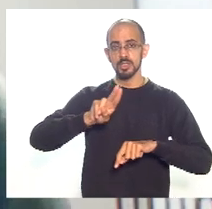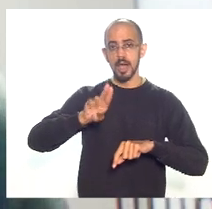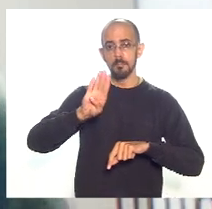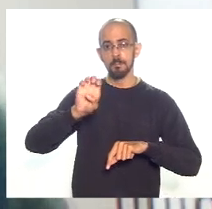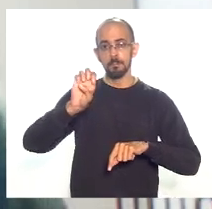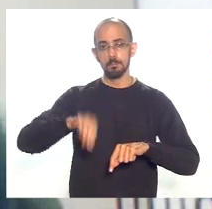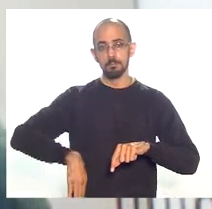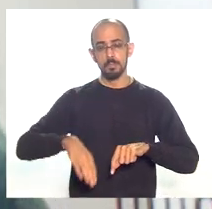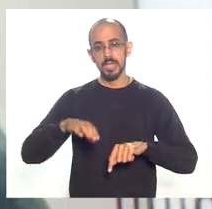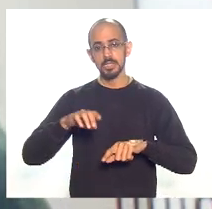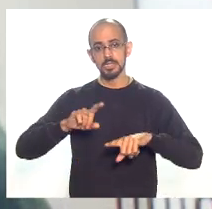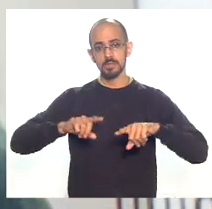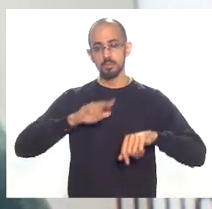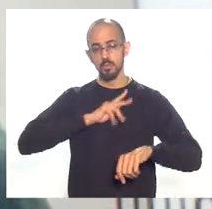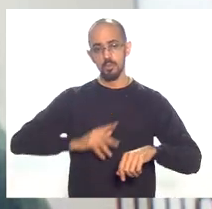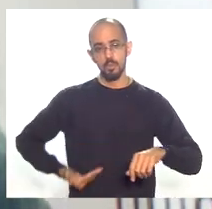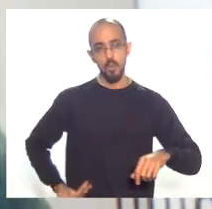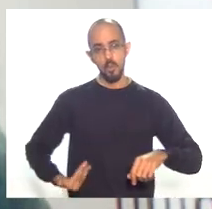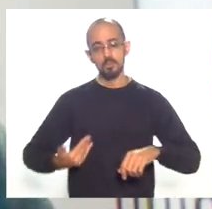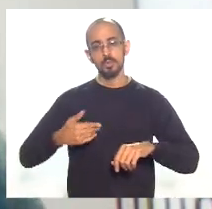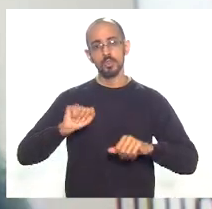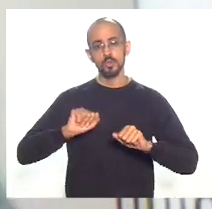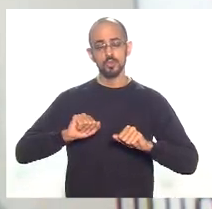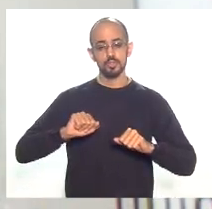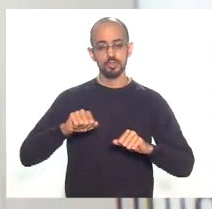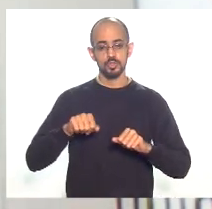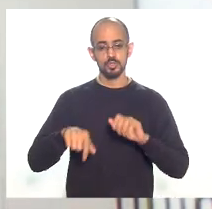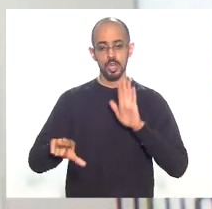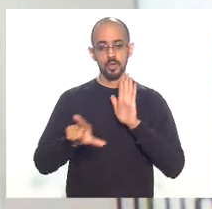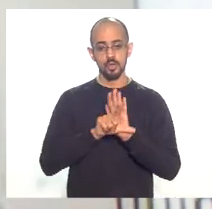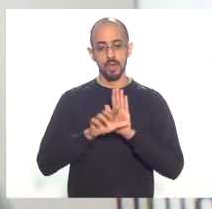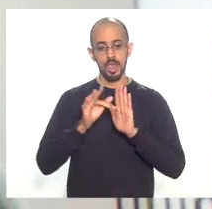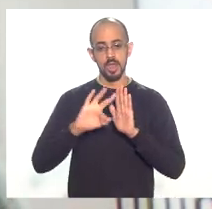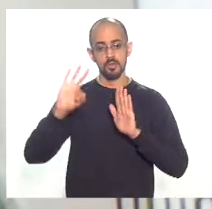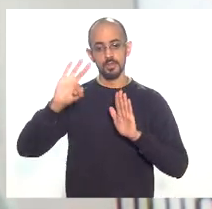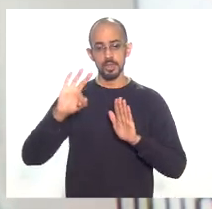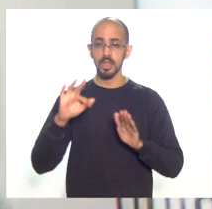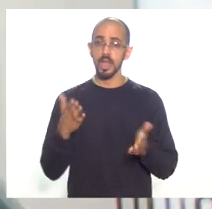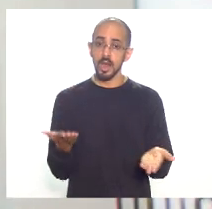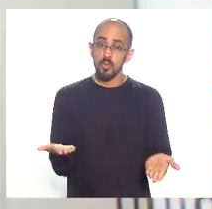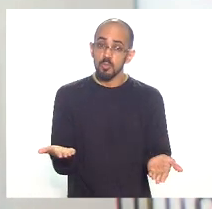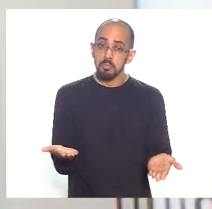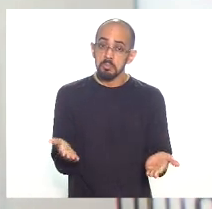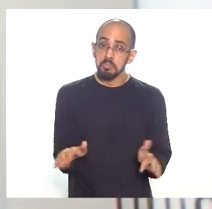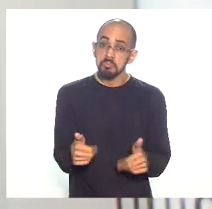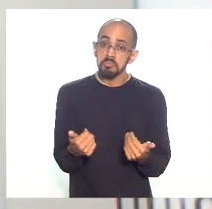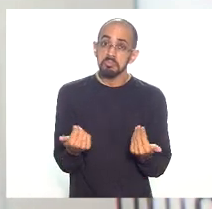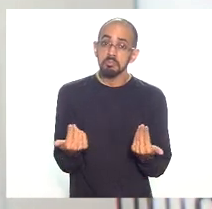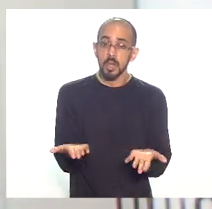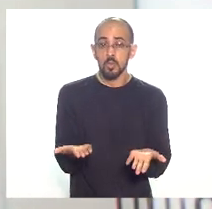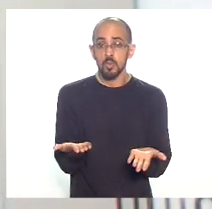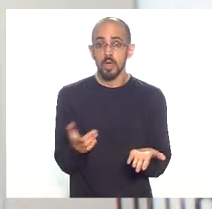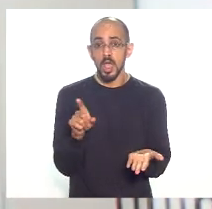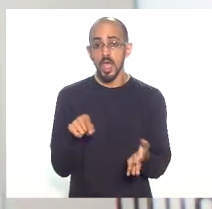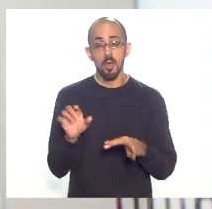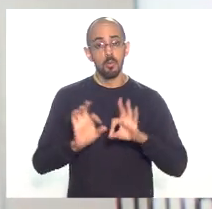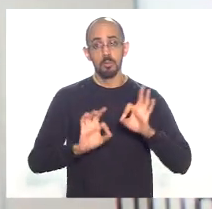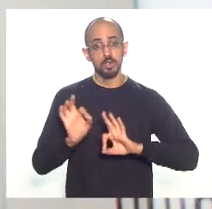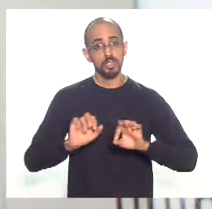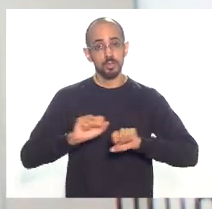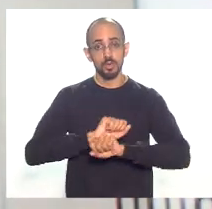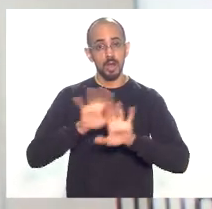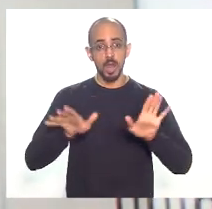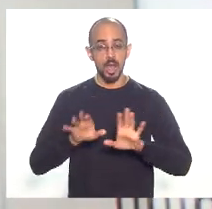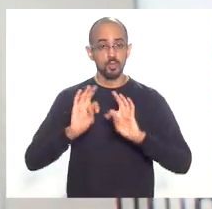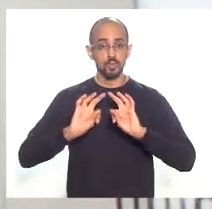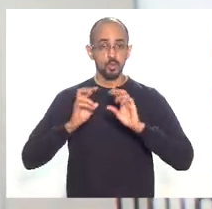nos termos da lei federal 9.504 de 30 de setembro de 97 ou seja o projeto é muito muito explícito naquilo